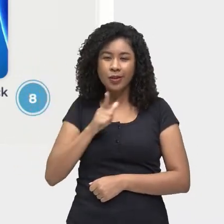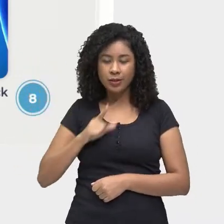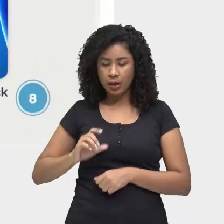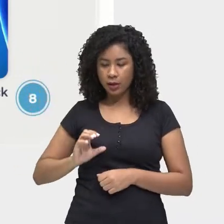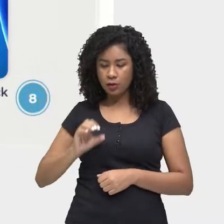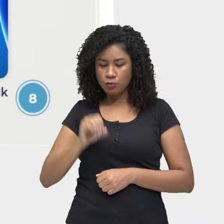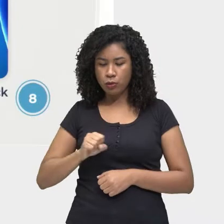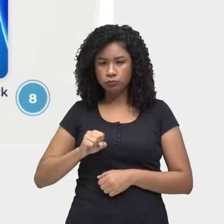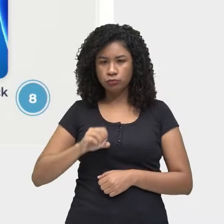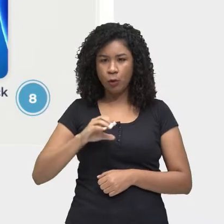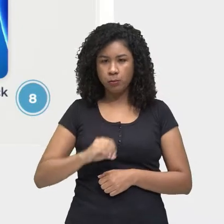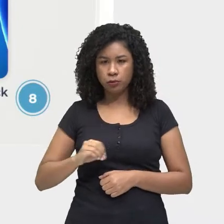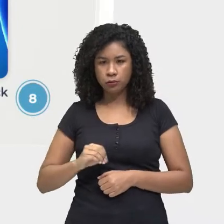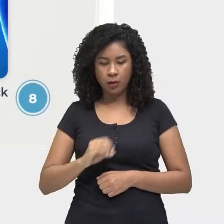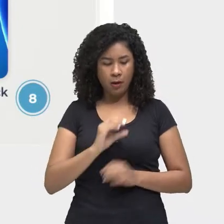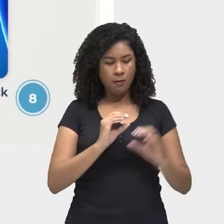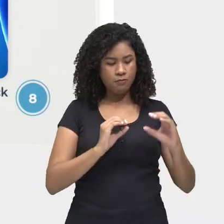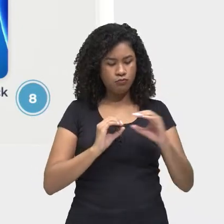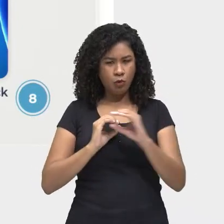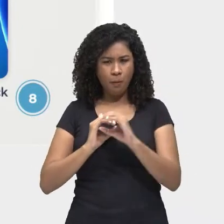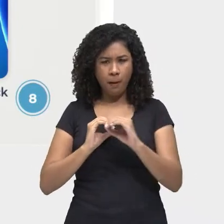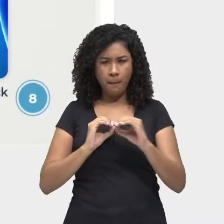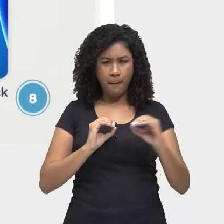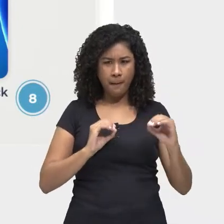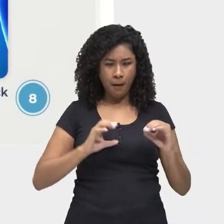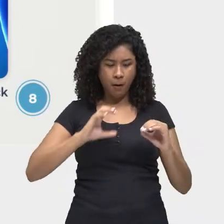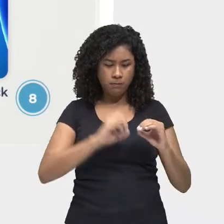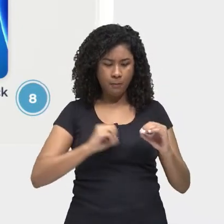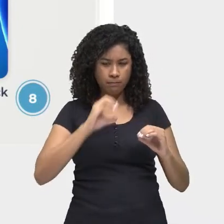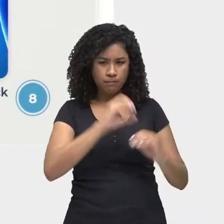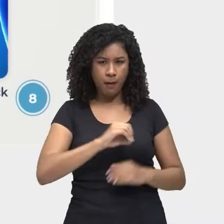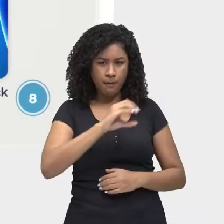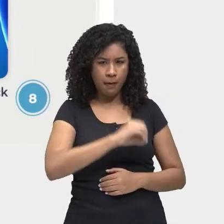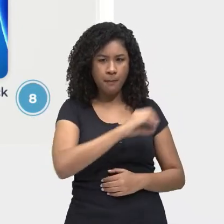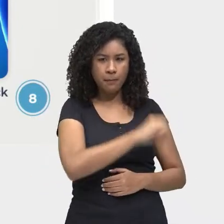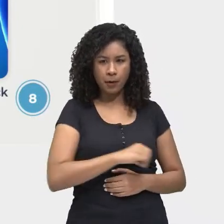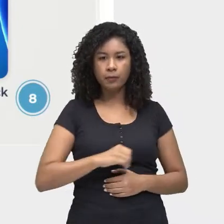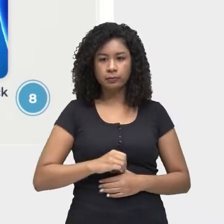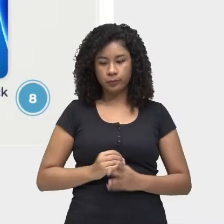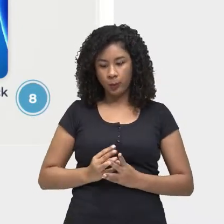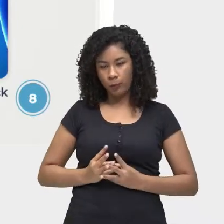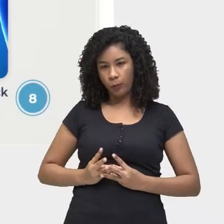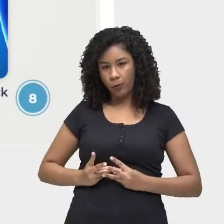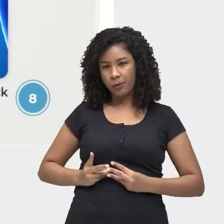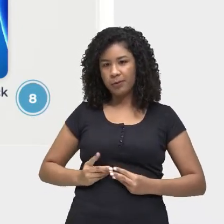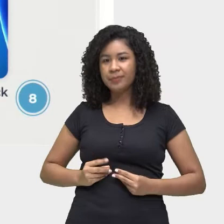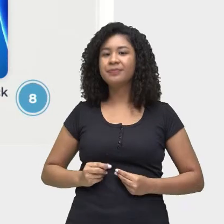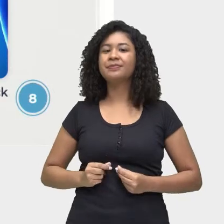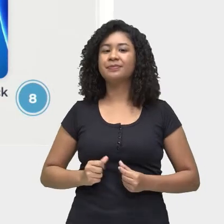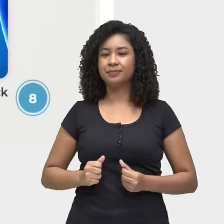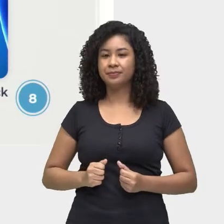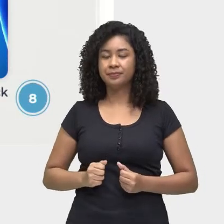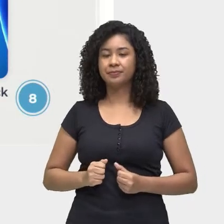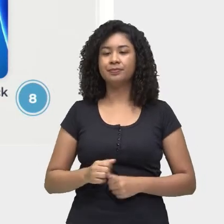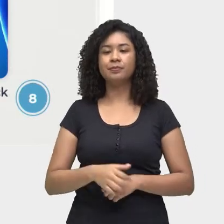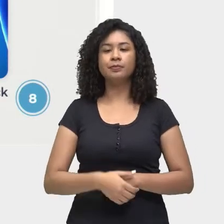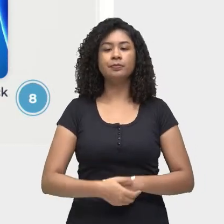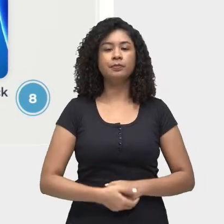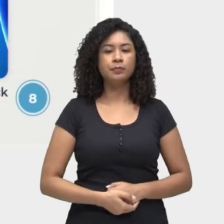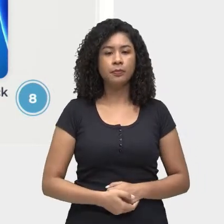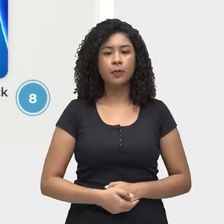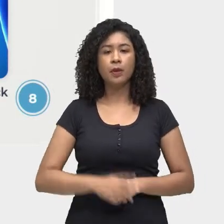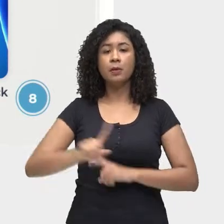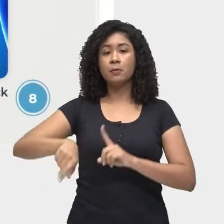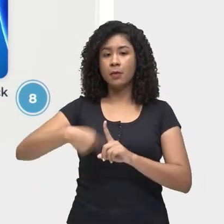digestão dos alimentos. E aqui, particularmente, eu tenho a pepsina,